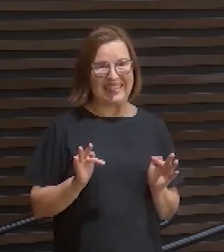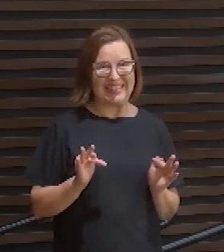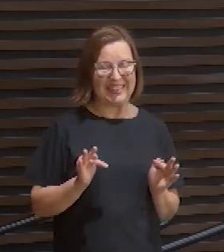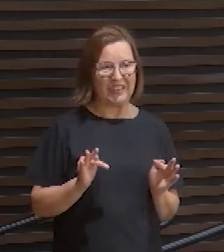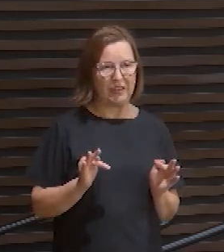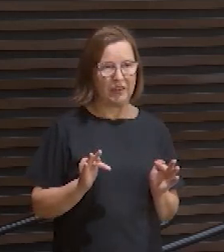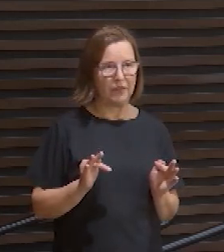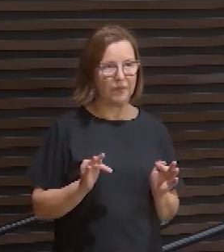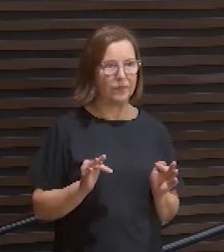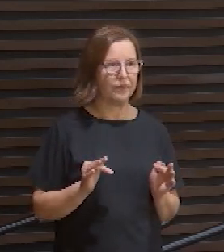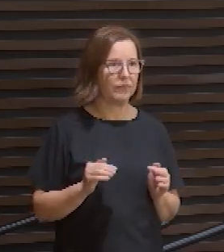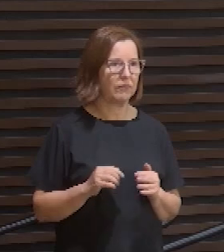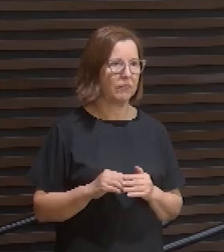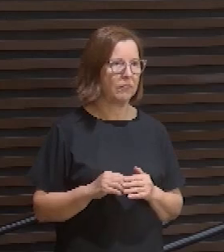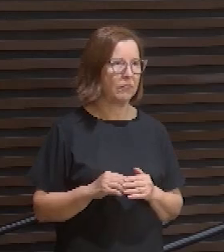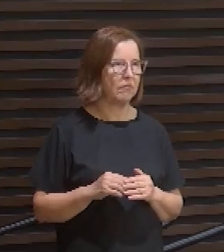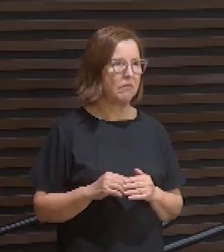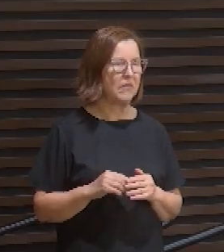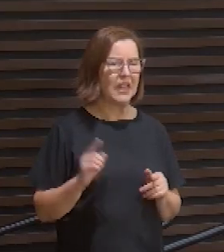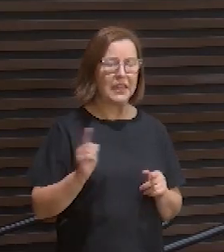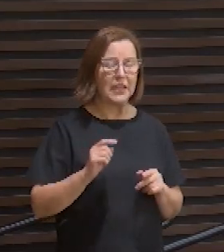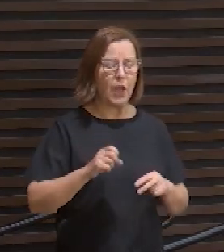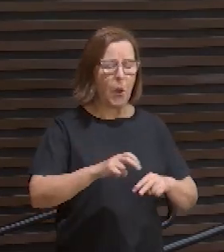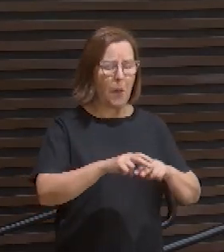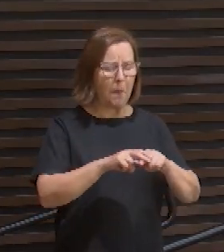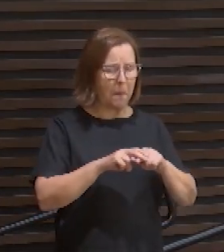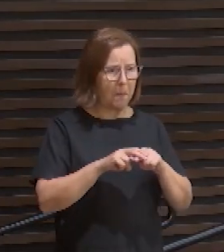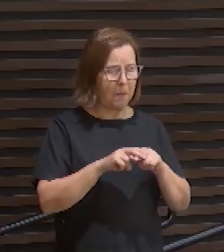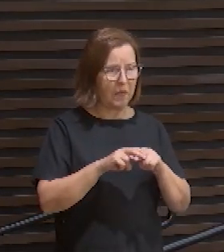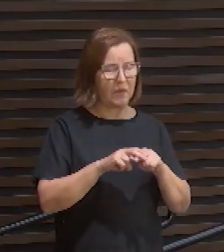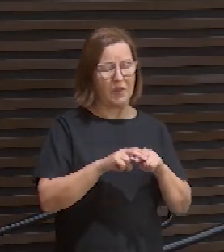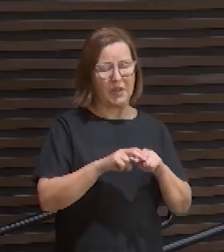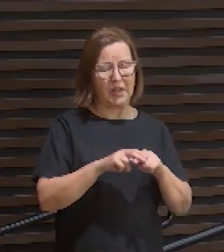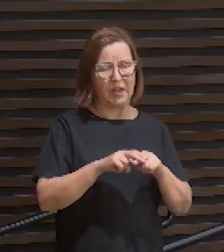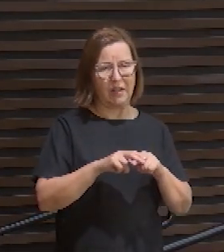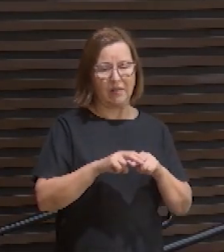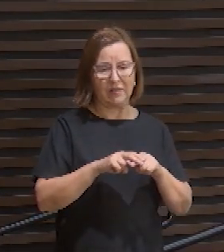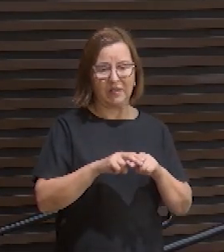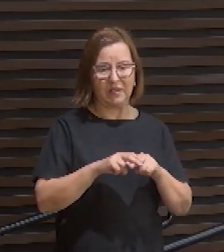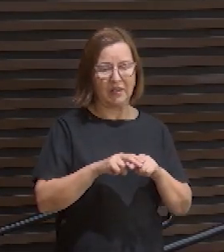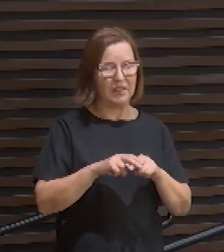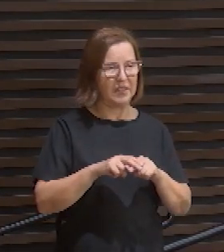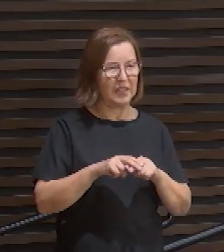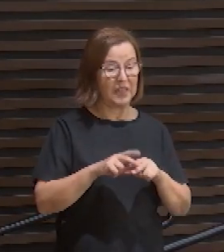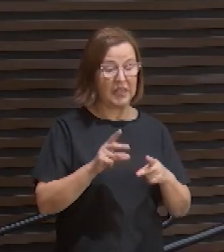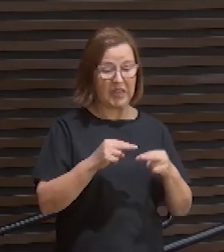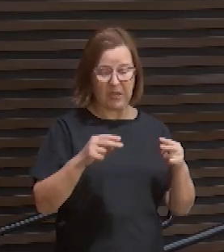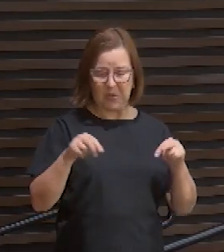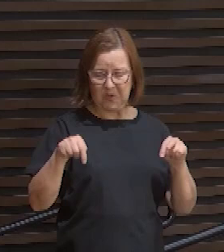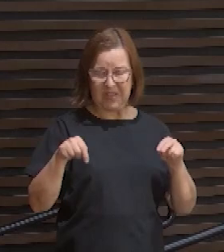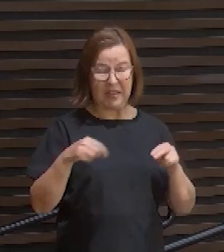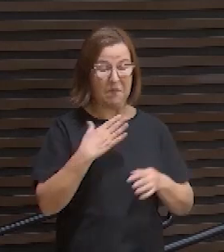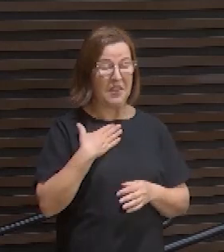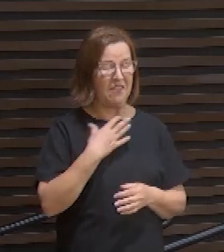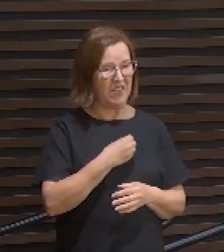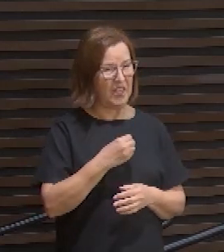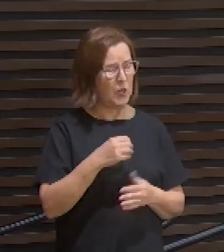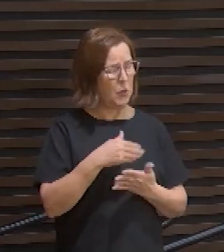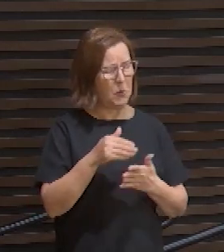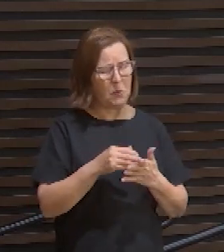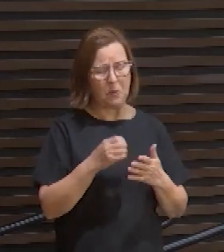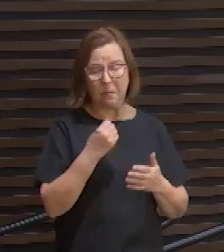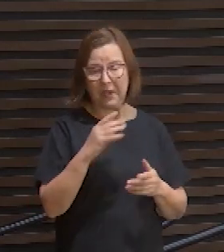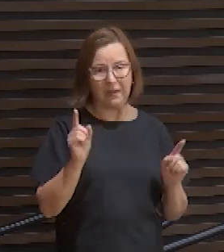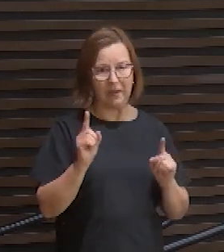as circunstâncias ao meu redor estão bem, mas porque eu sei que tudo isso aqui vai acabar. A alegria cristã, meus